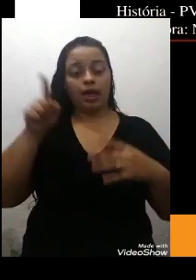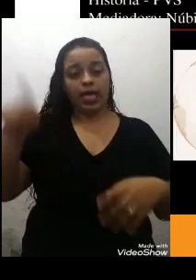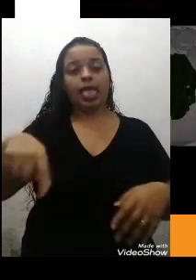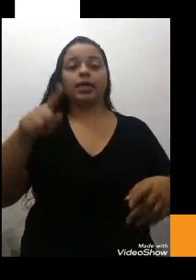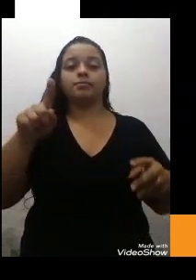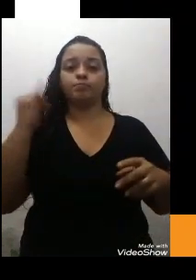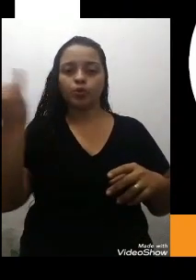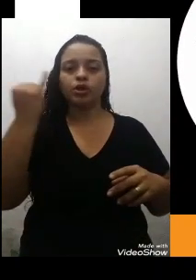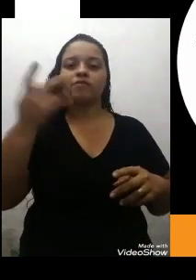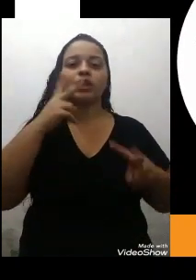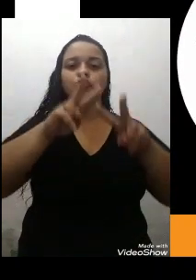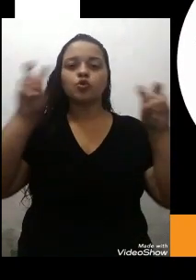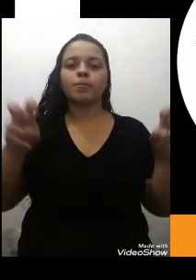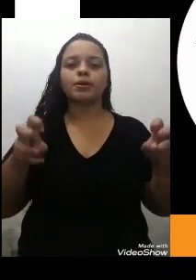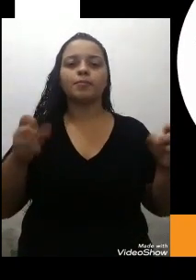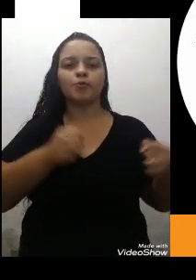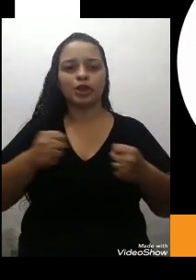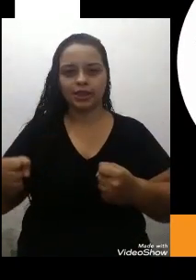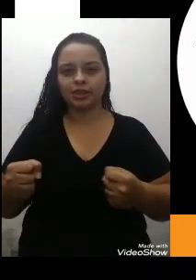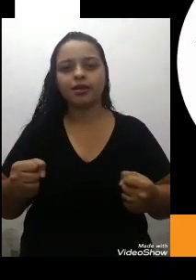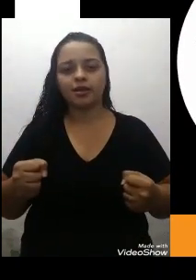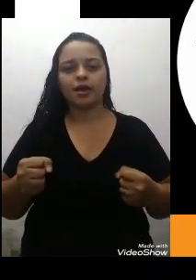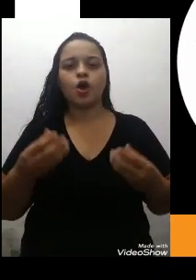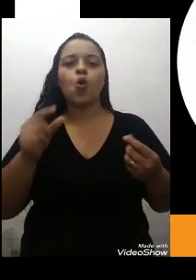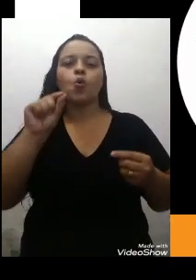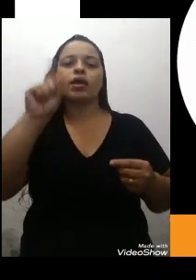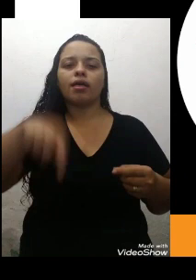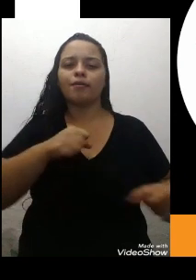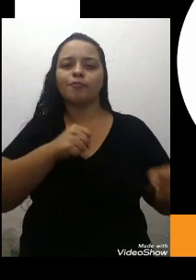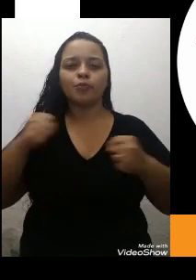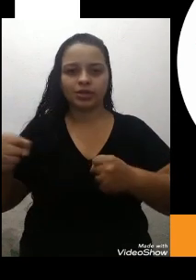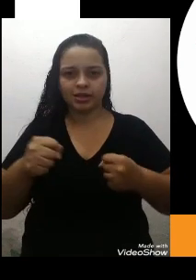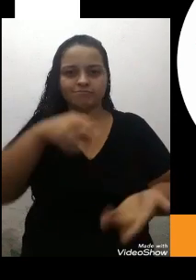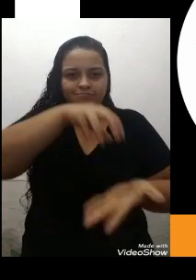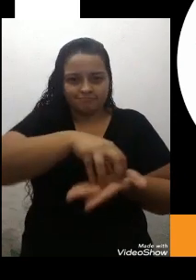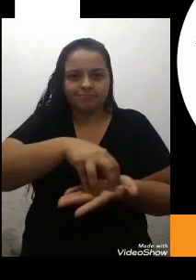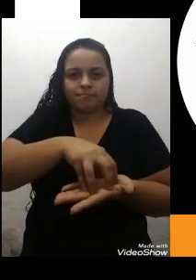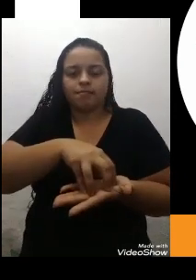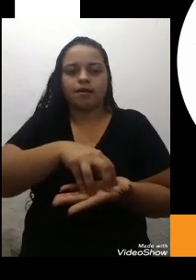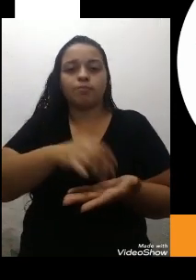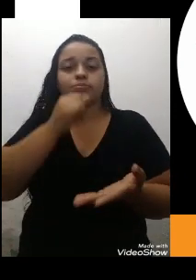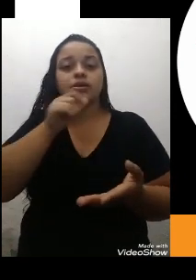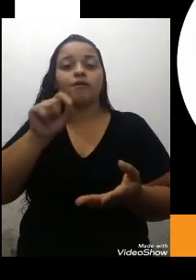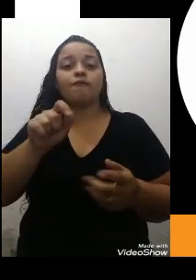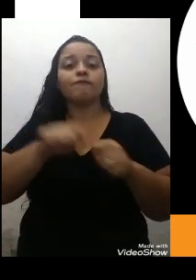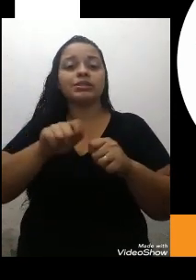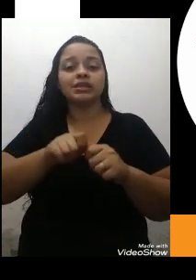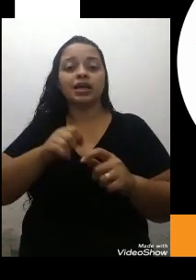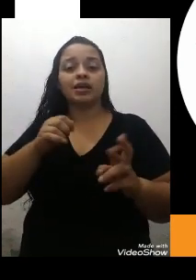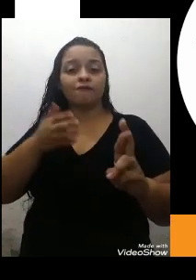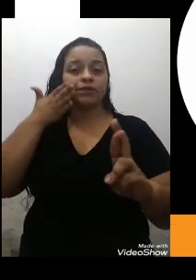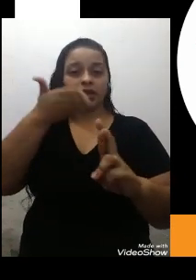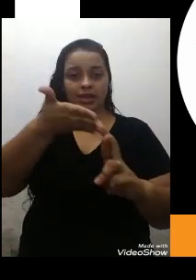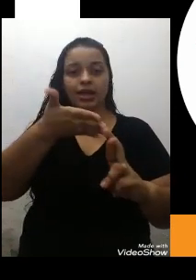poder centralizado. O que seriam esses núcleos de poder centralizado? Está fazendo referência em que o poder ele vai